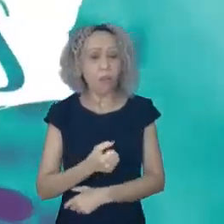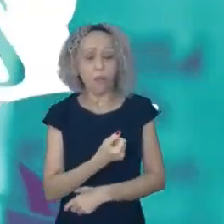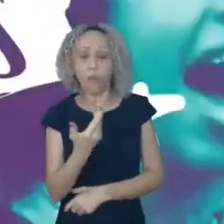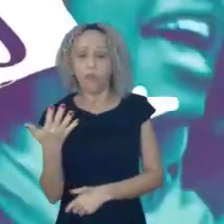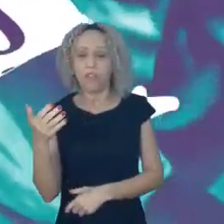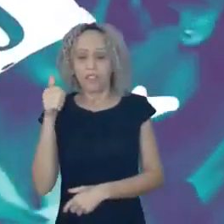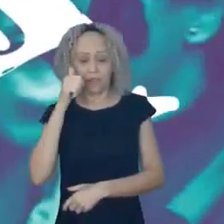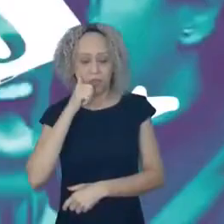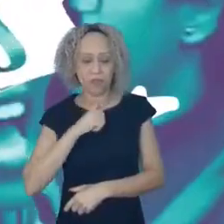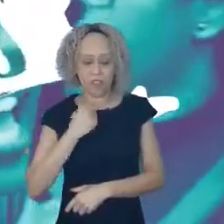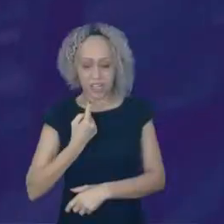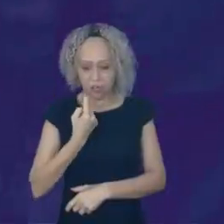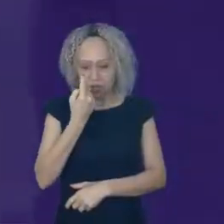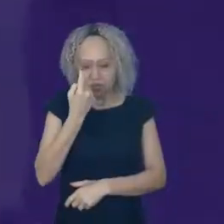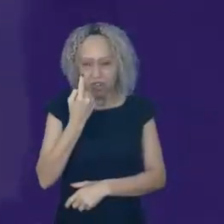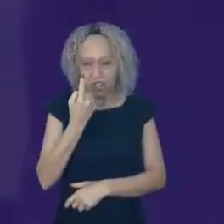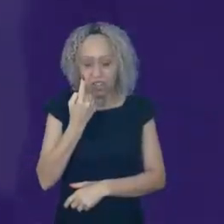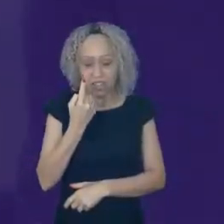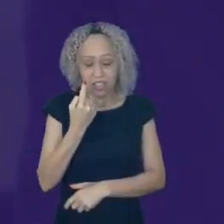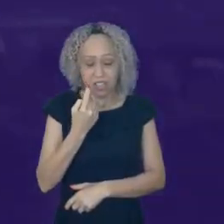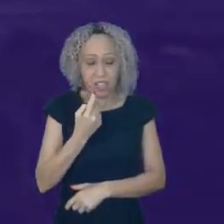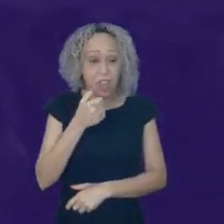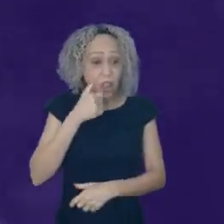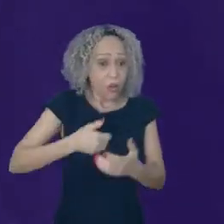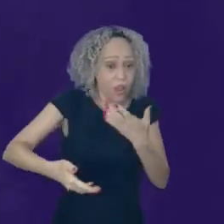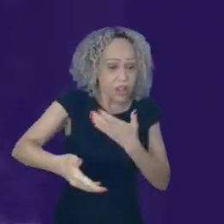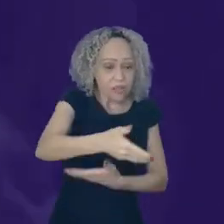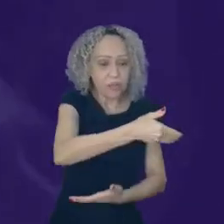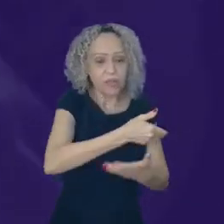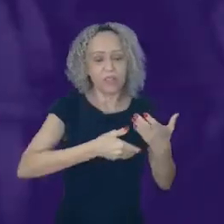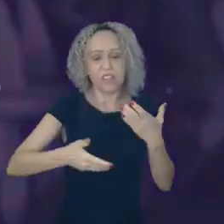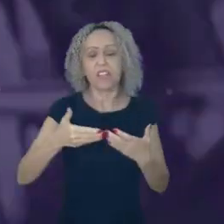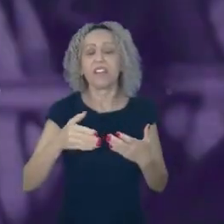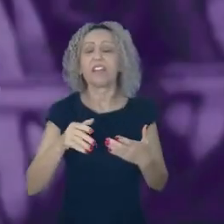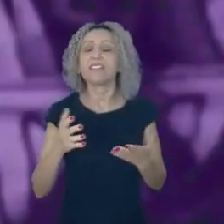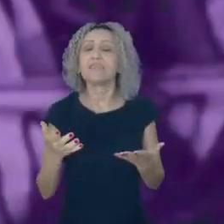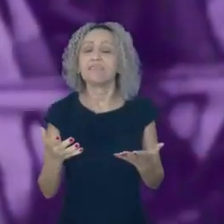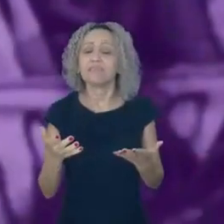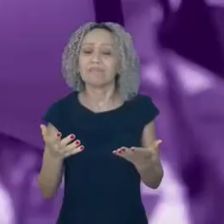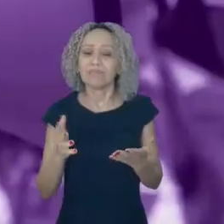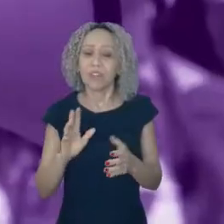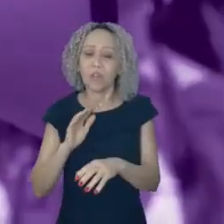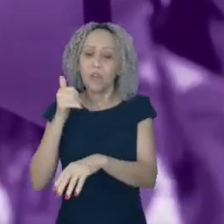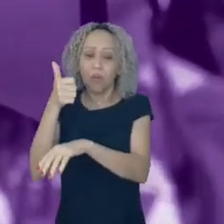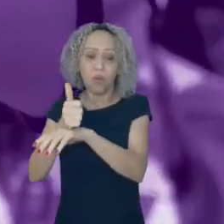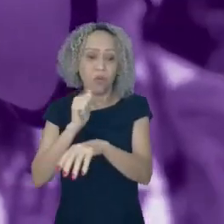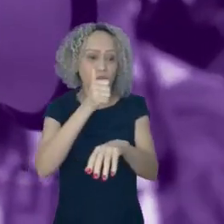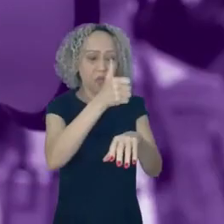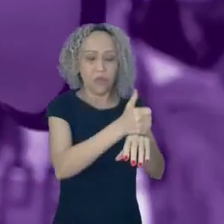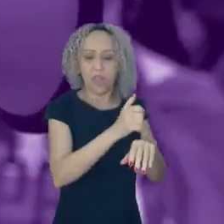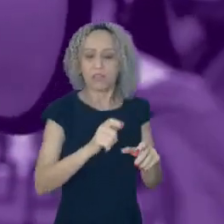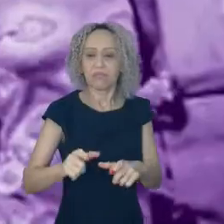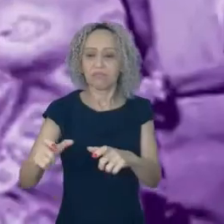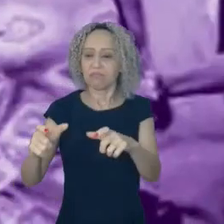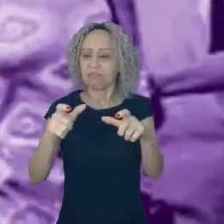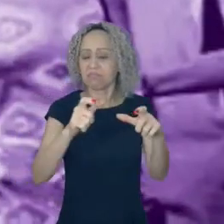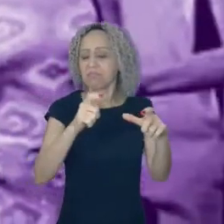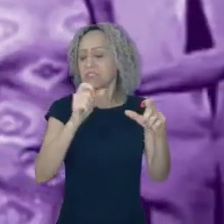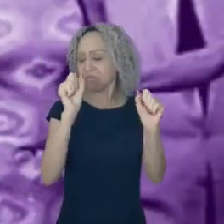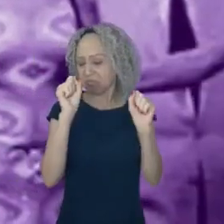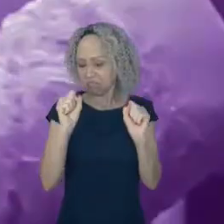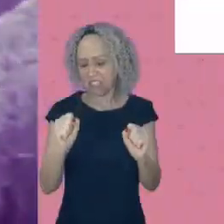Eu sou uma delas, são elas por elas, ocupando os espaços